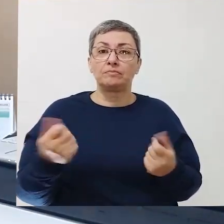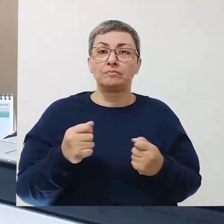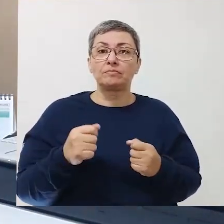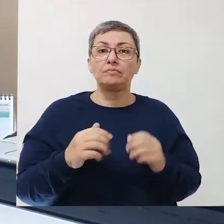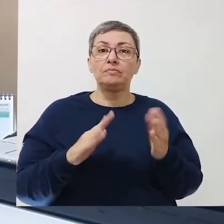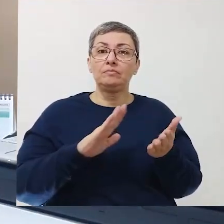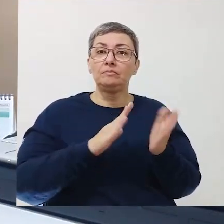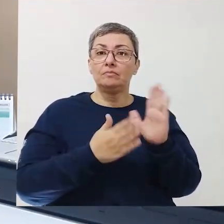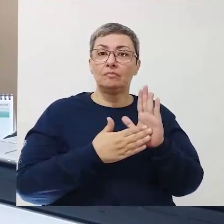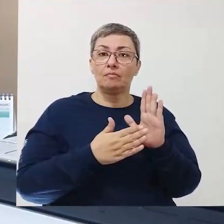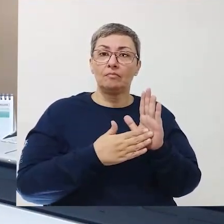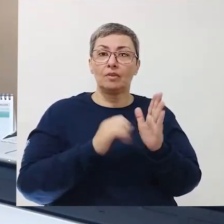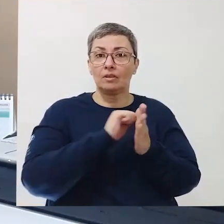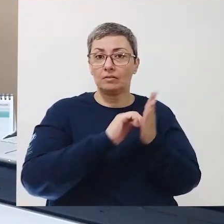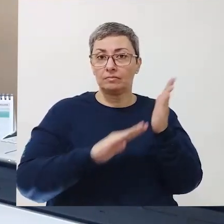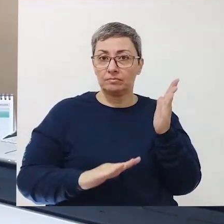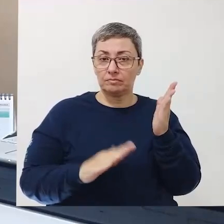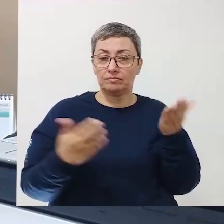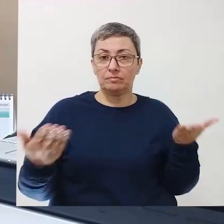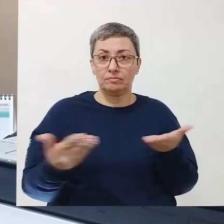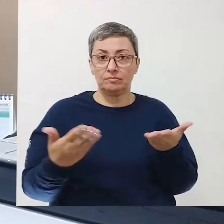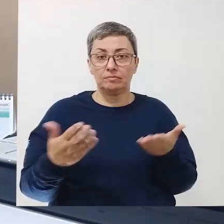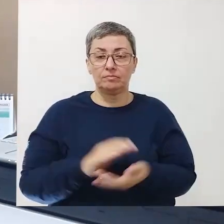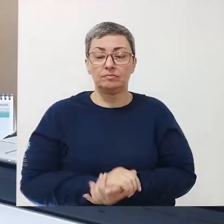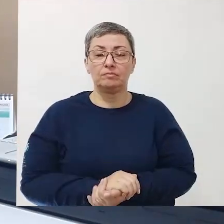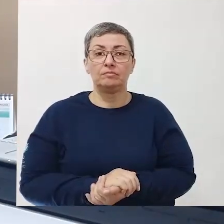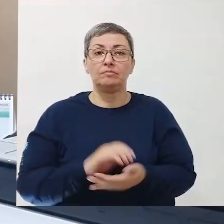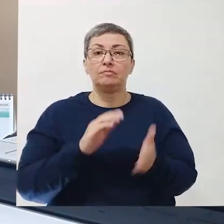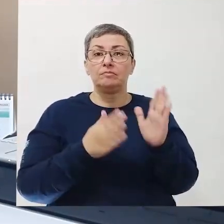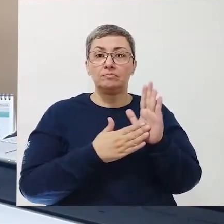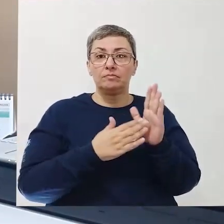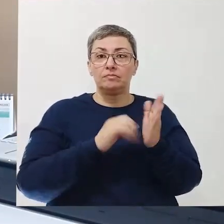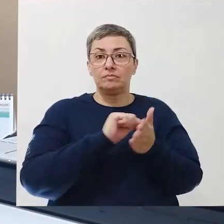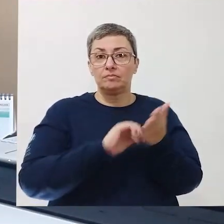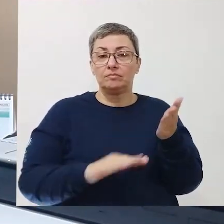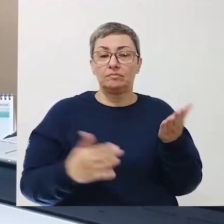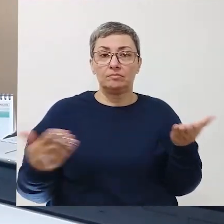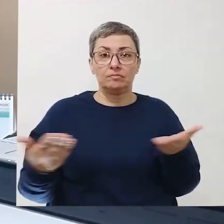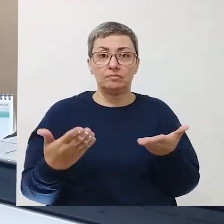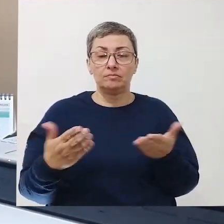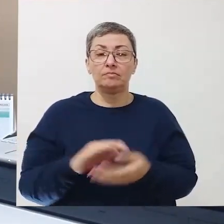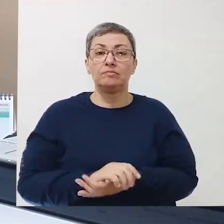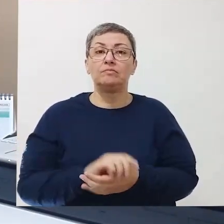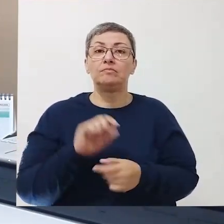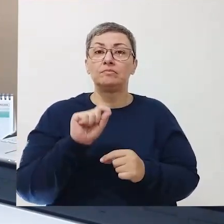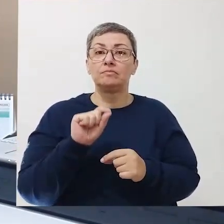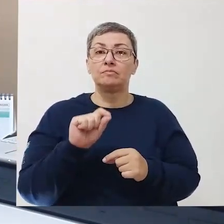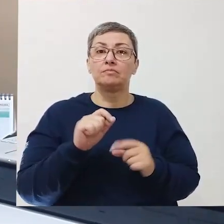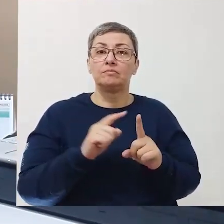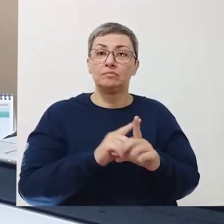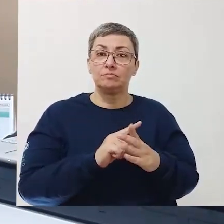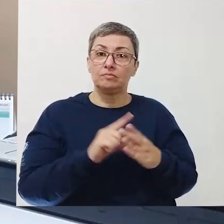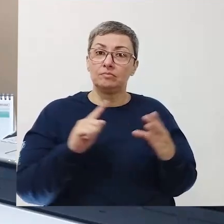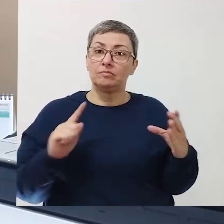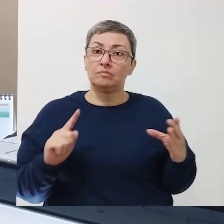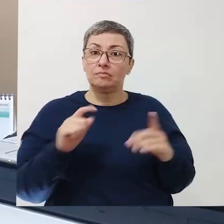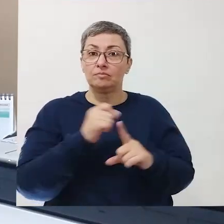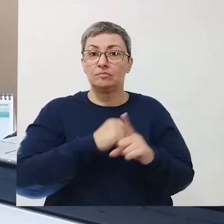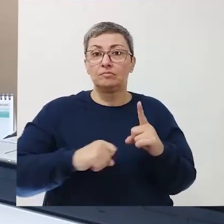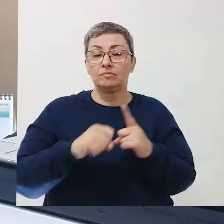como Todo ato de violência física ou psicológica Intencional e repetitivo É praticado sem